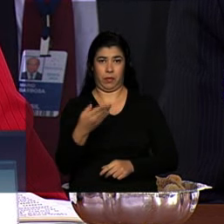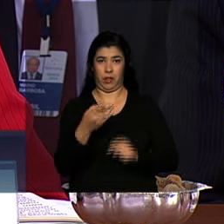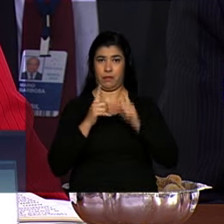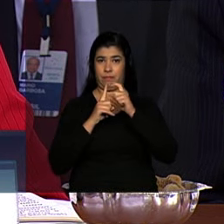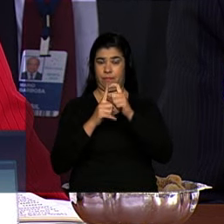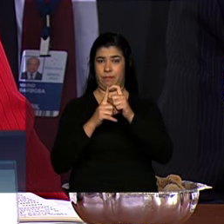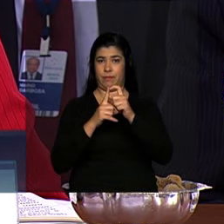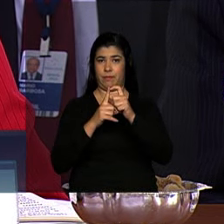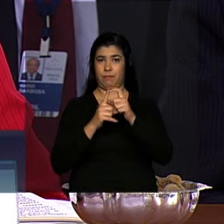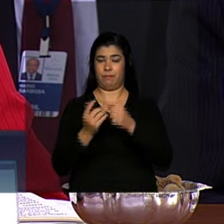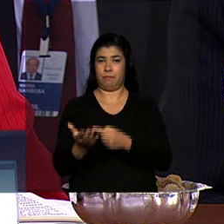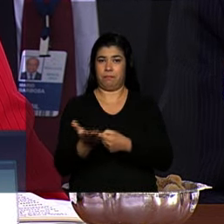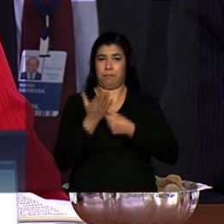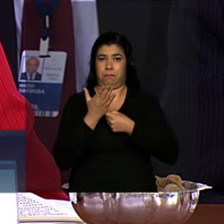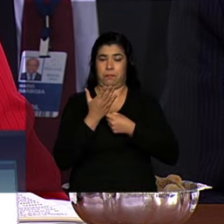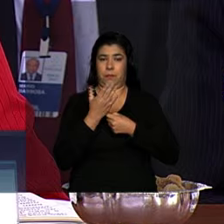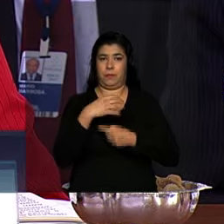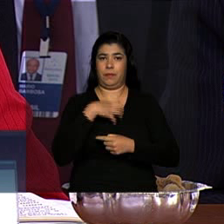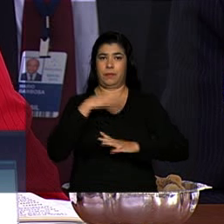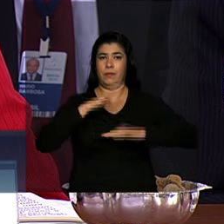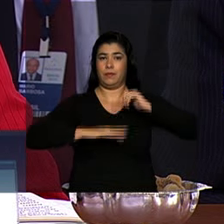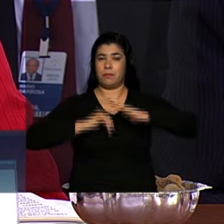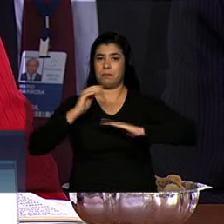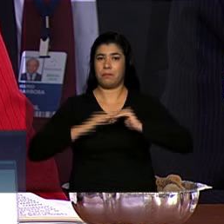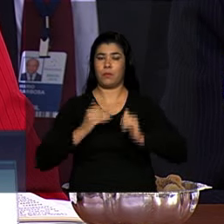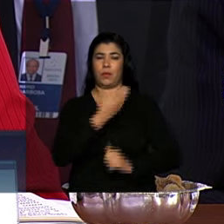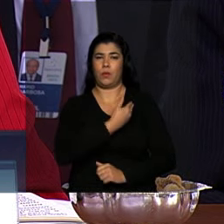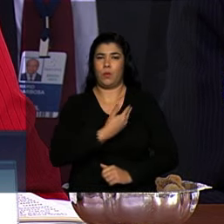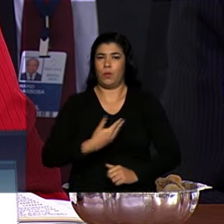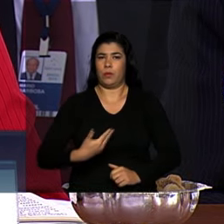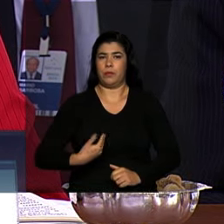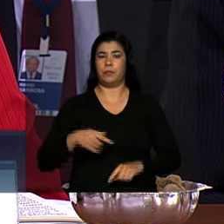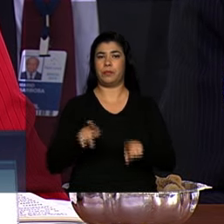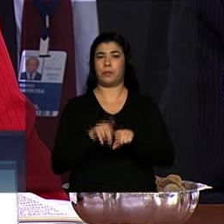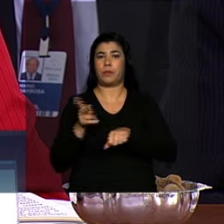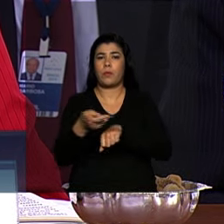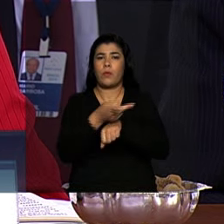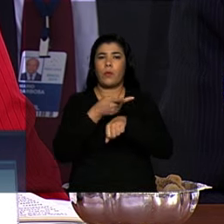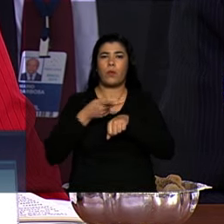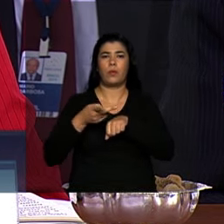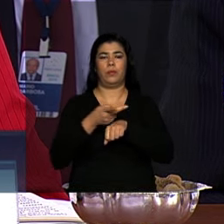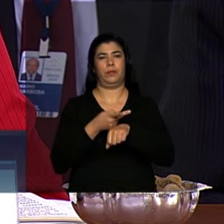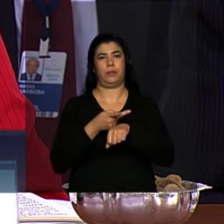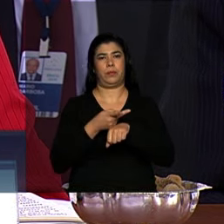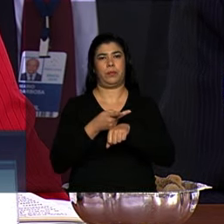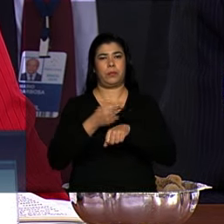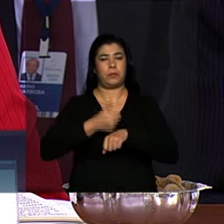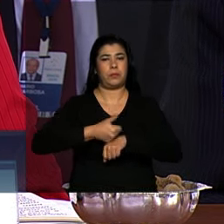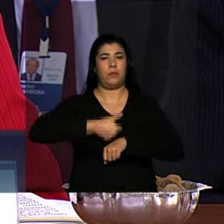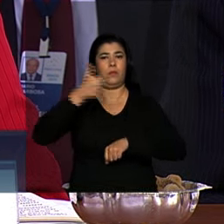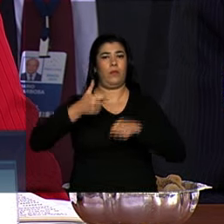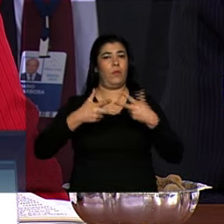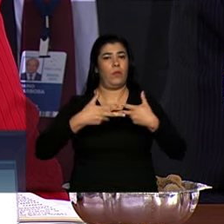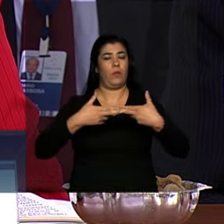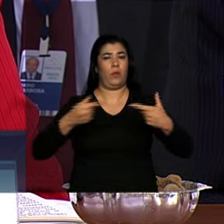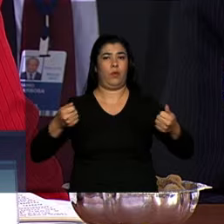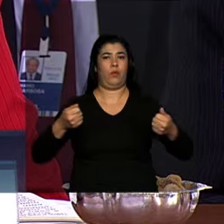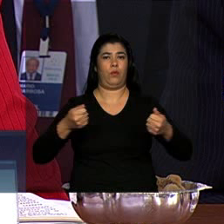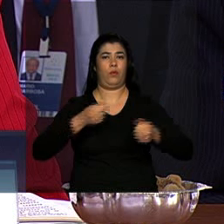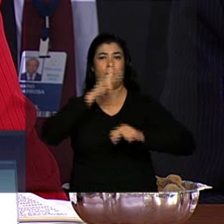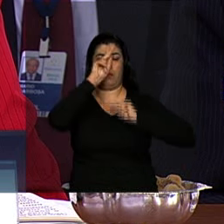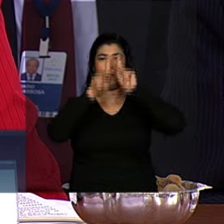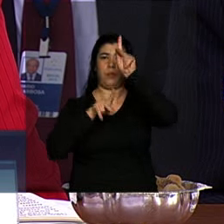ter inspirado a ação de nossos governos na busca de melhores condições de vida para os nossos